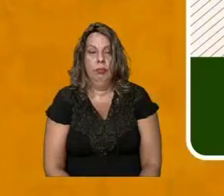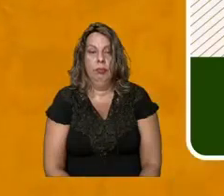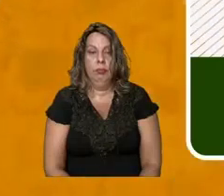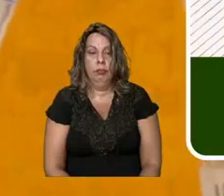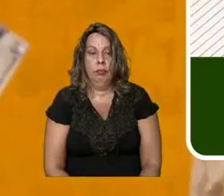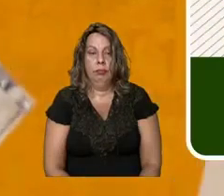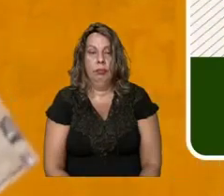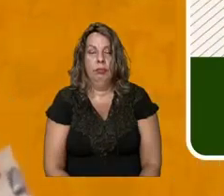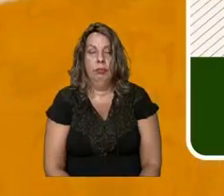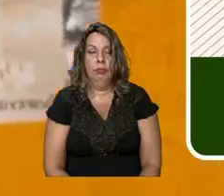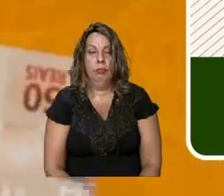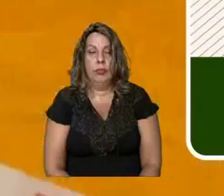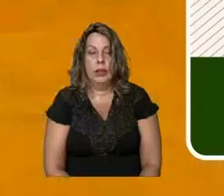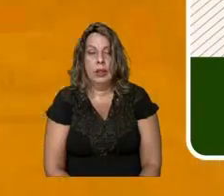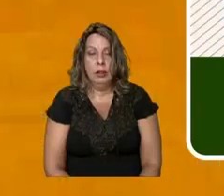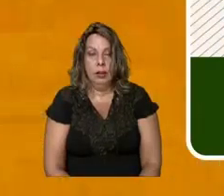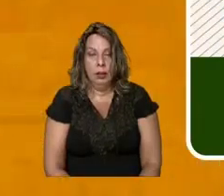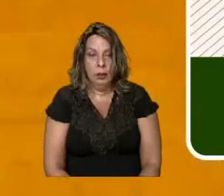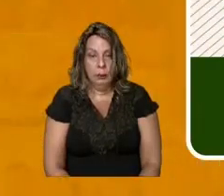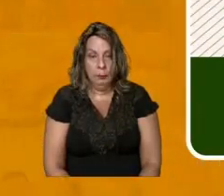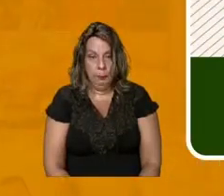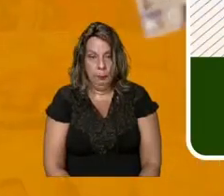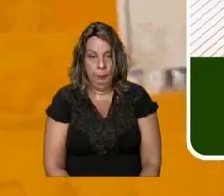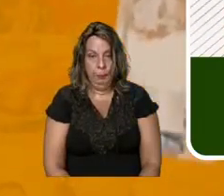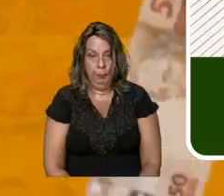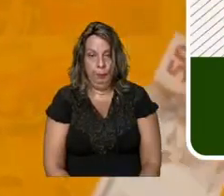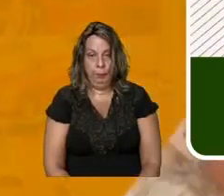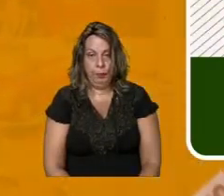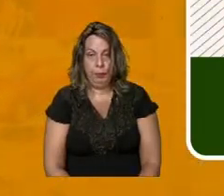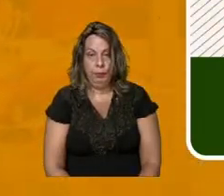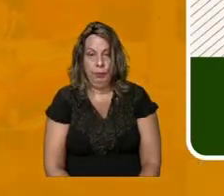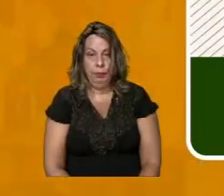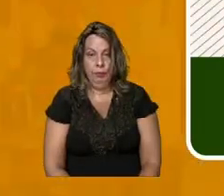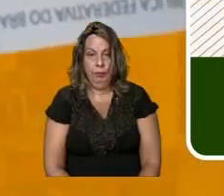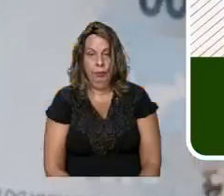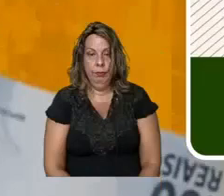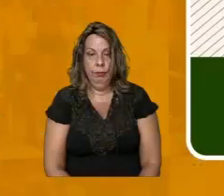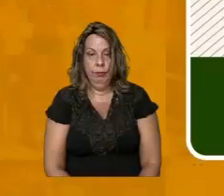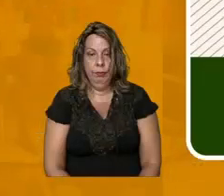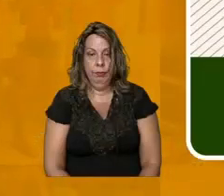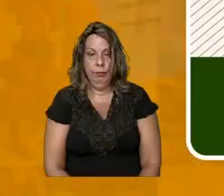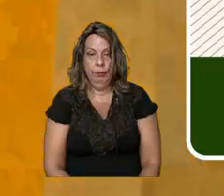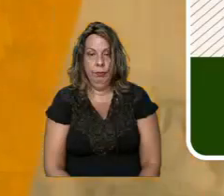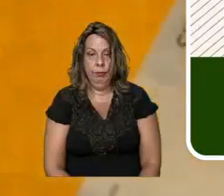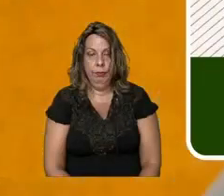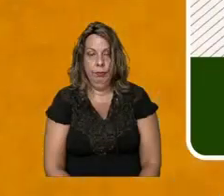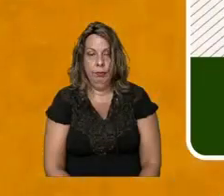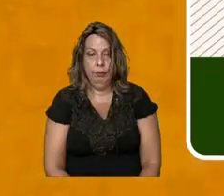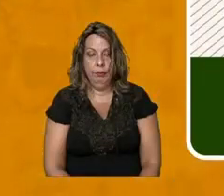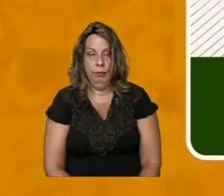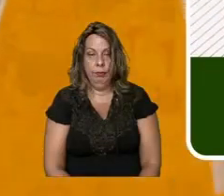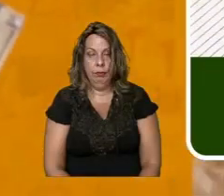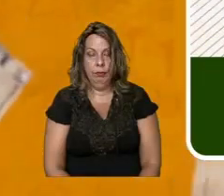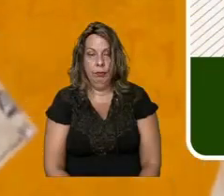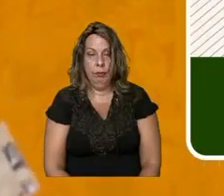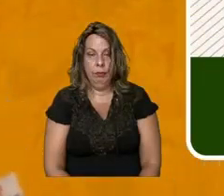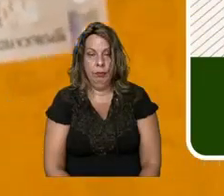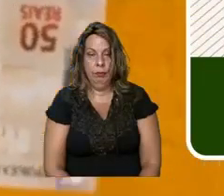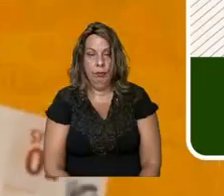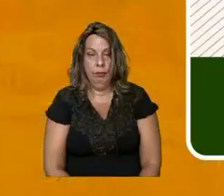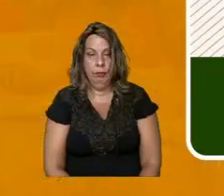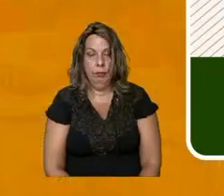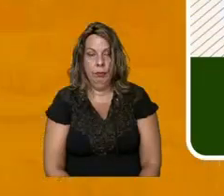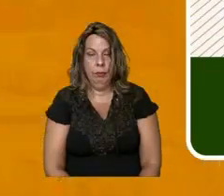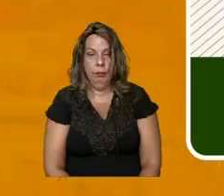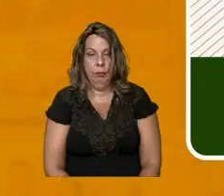Laranjeiras, Reginaldo e Gemerson, de São Cristóvão, Sávia, Sérgio e Leandro, de Lagarto, Ronilson, Dorgival,